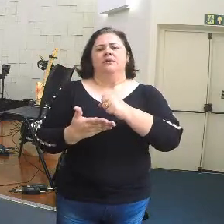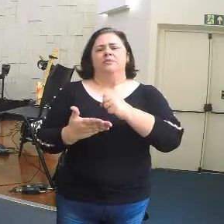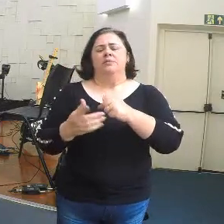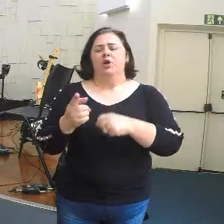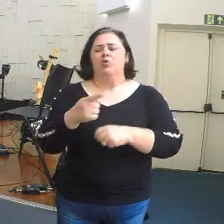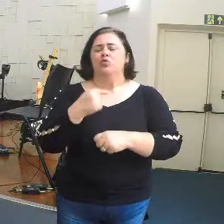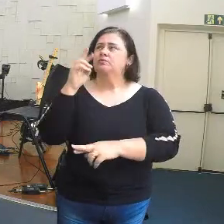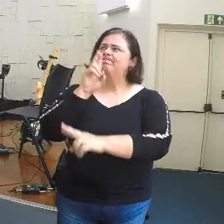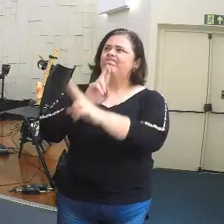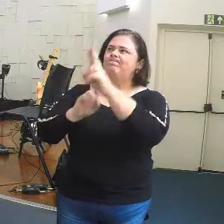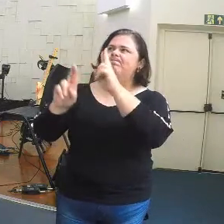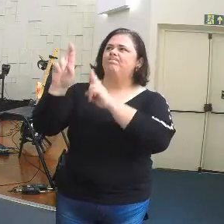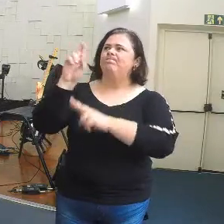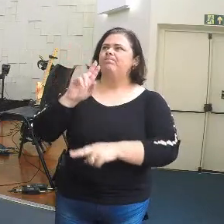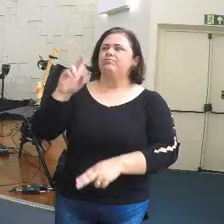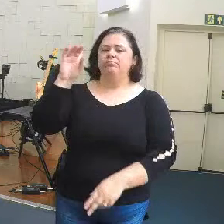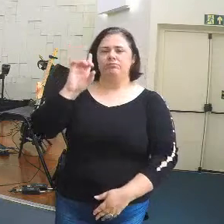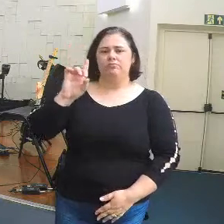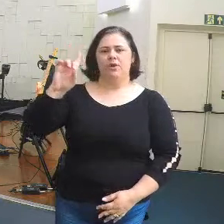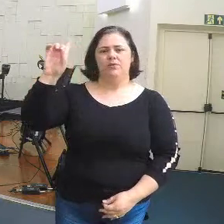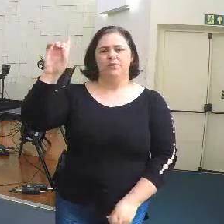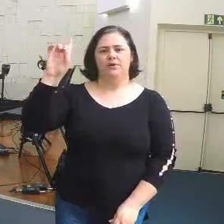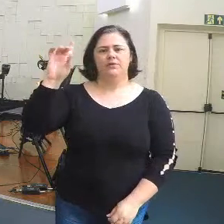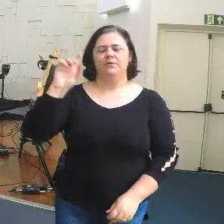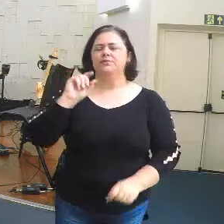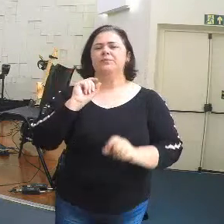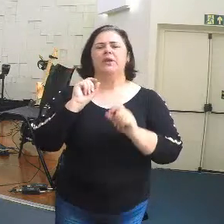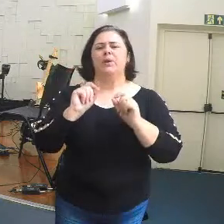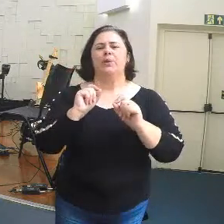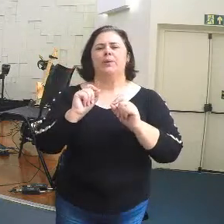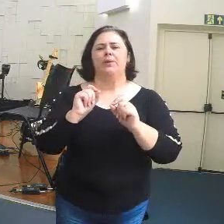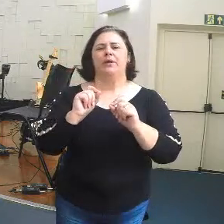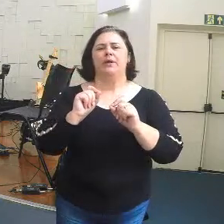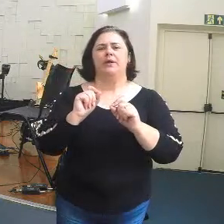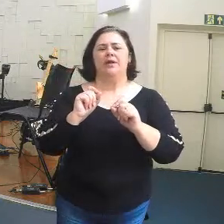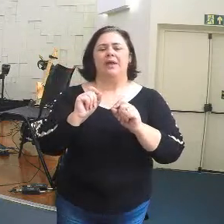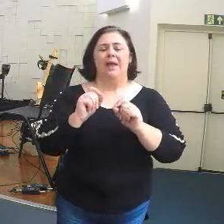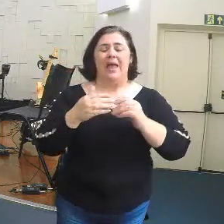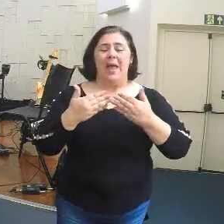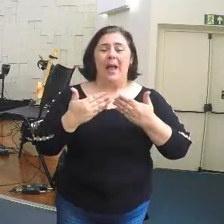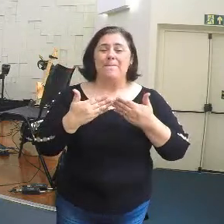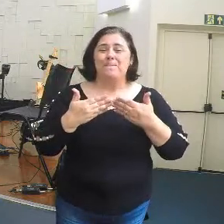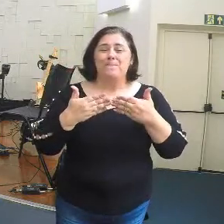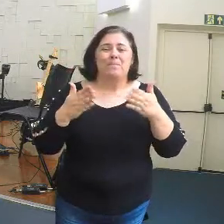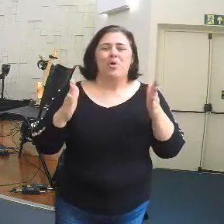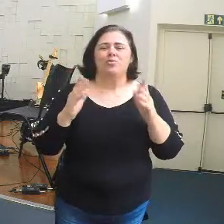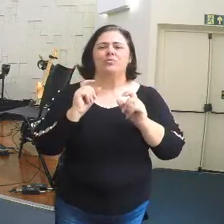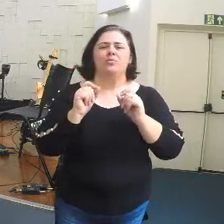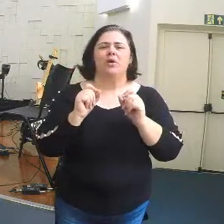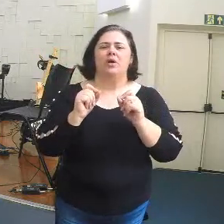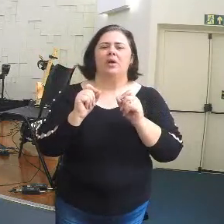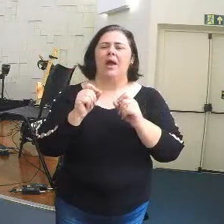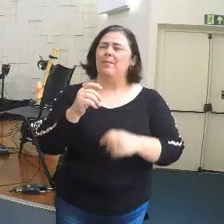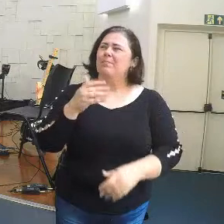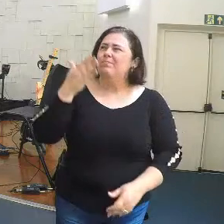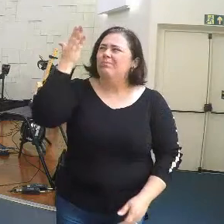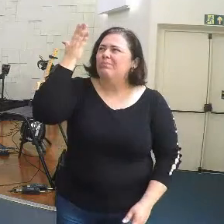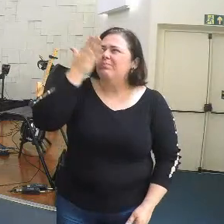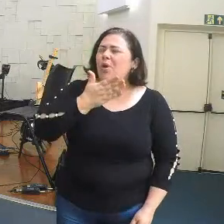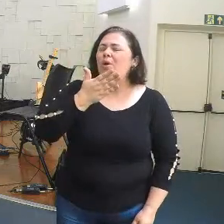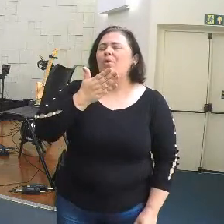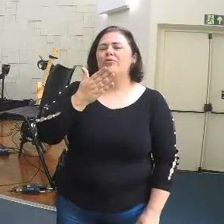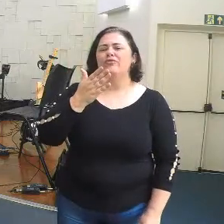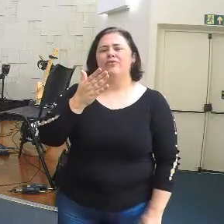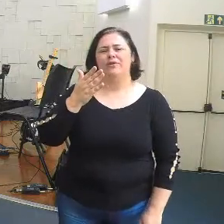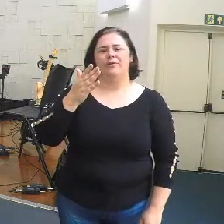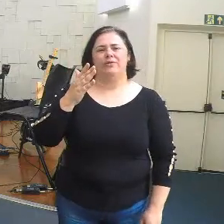relação com Deus, que é o ápice da revelação de Deus que nós encontramos nas Escrituras